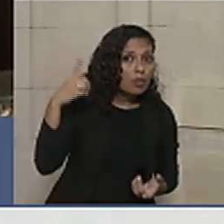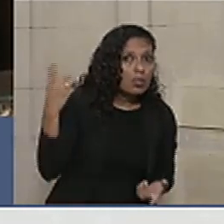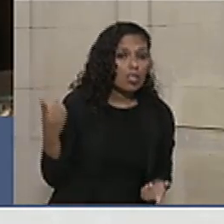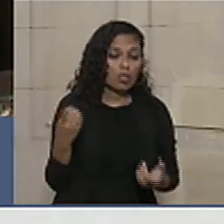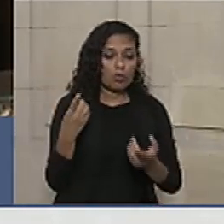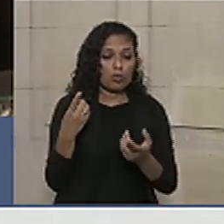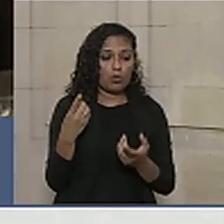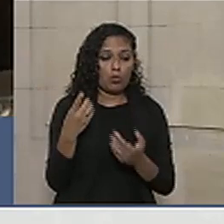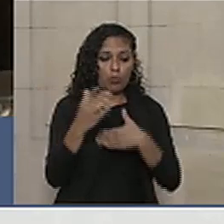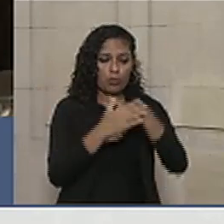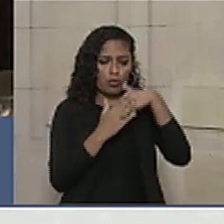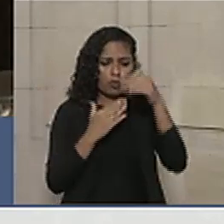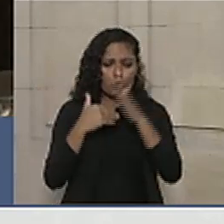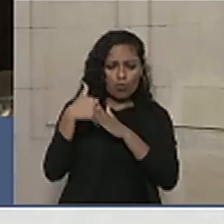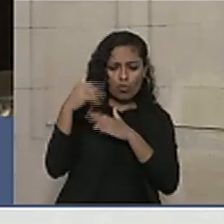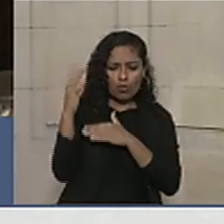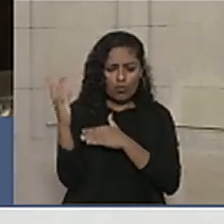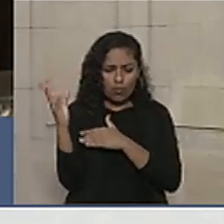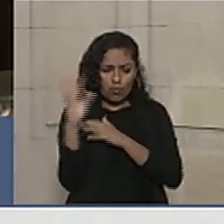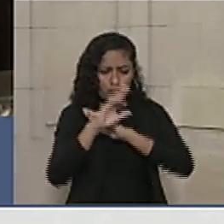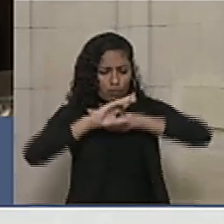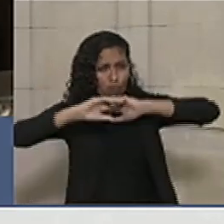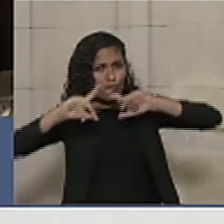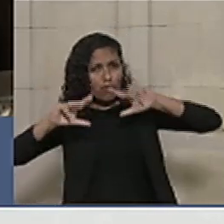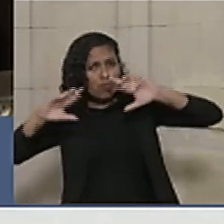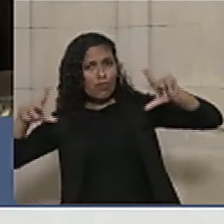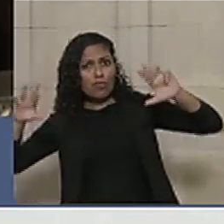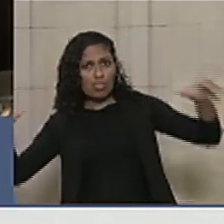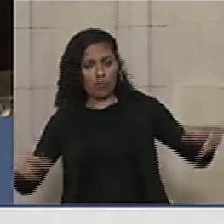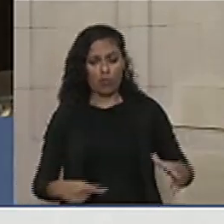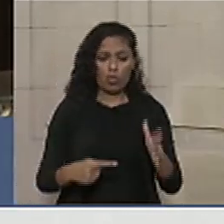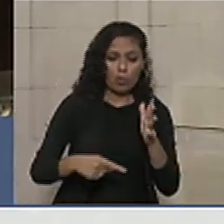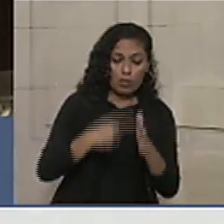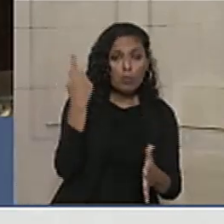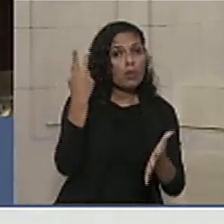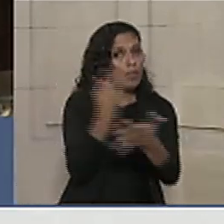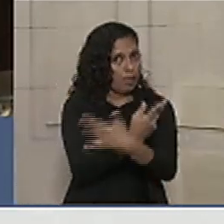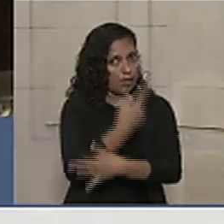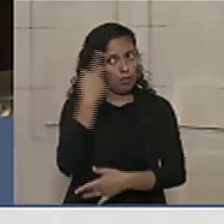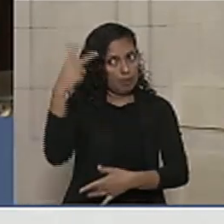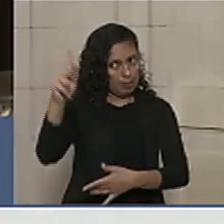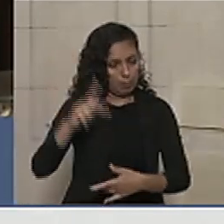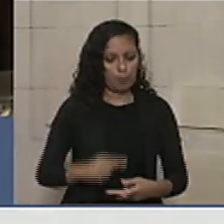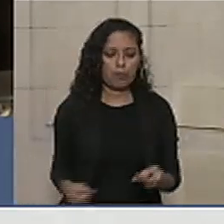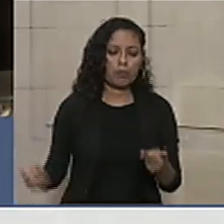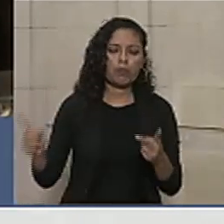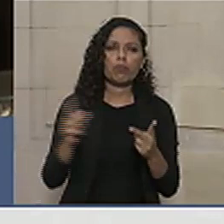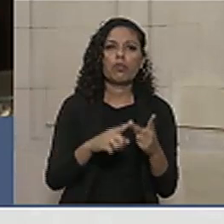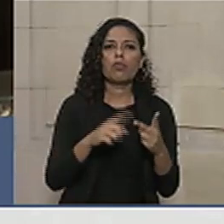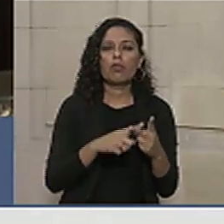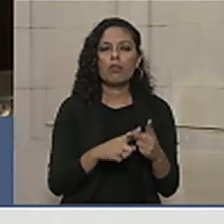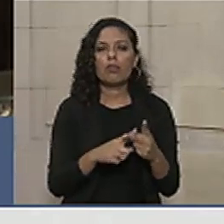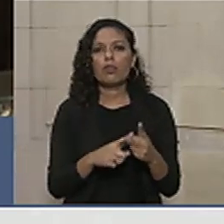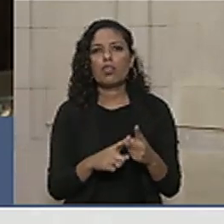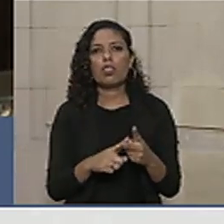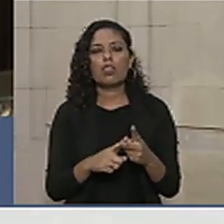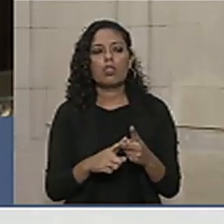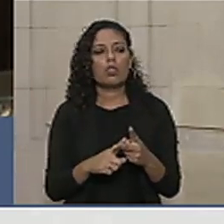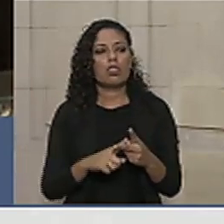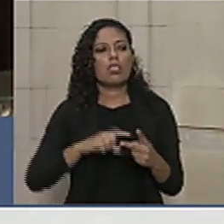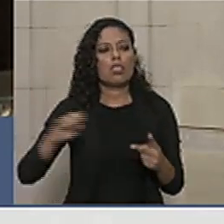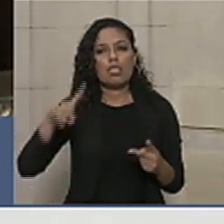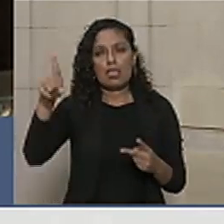díspares. O primeiro erro. O segundo é que, se ele tem